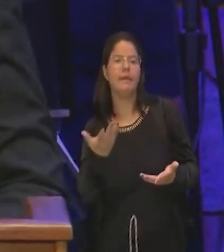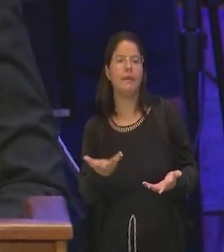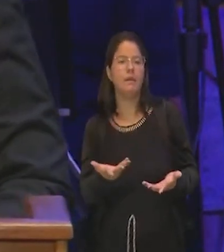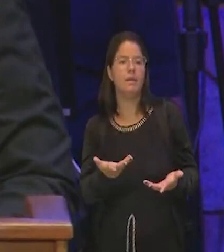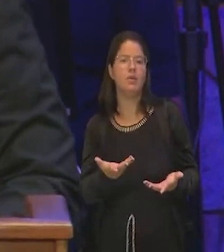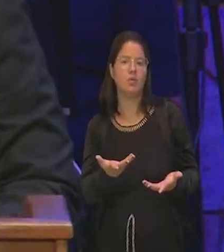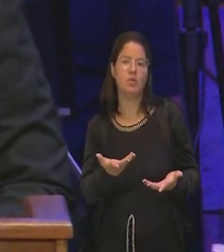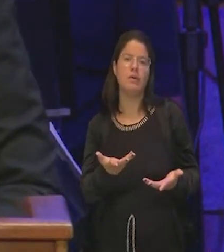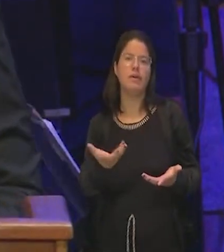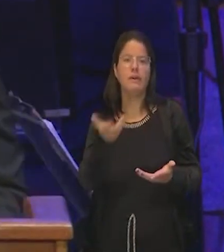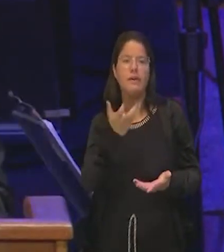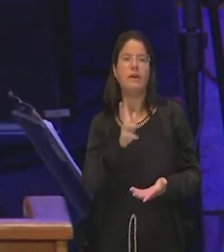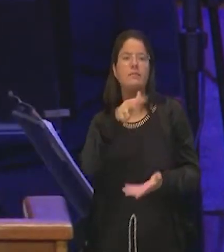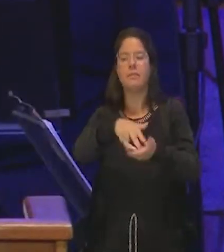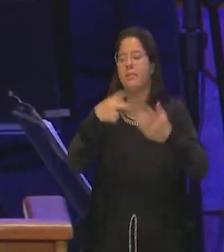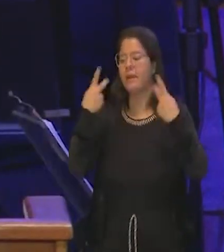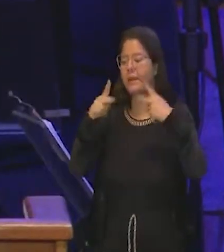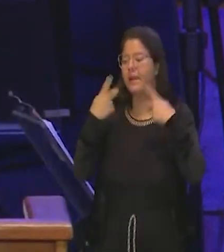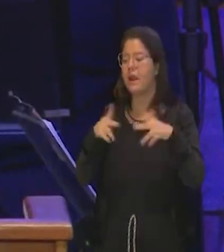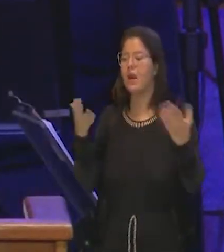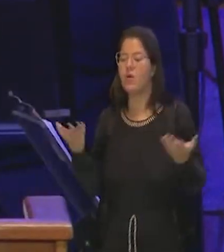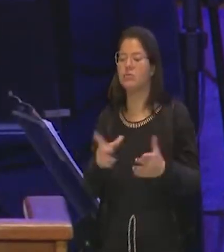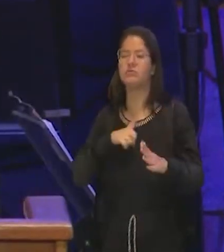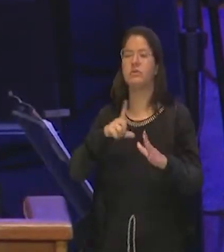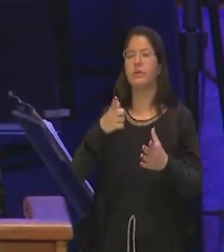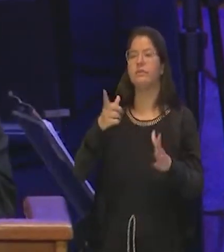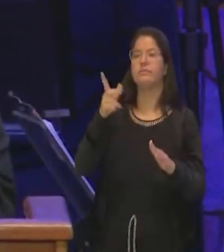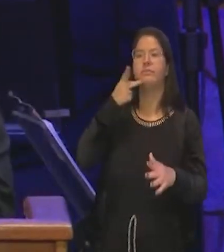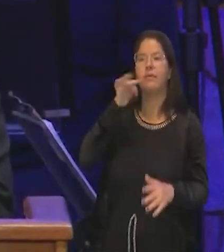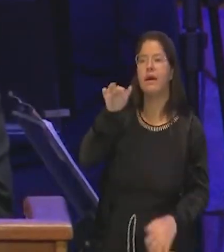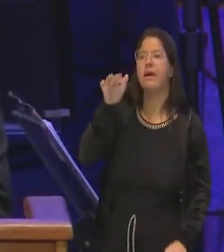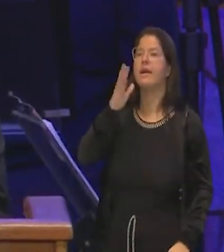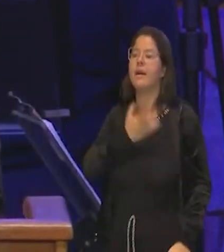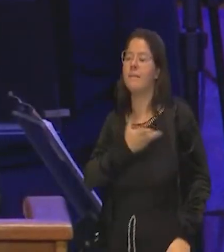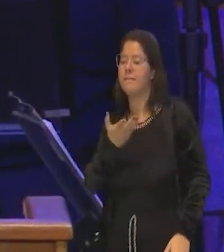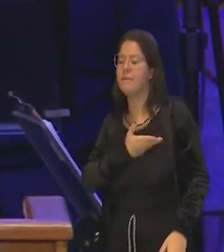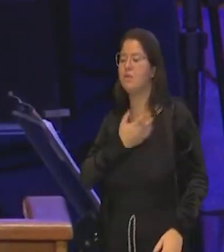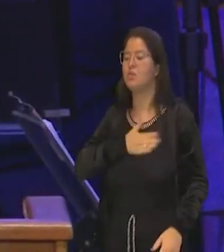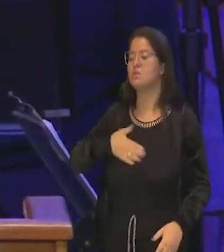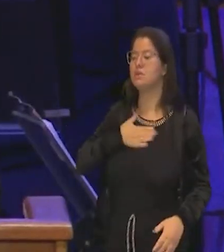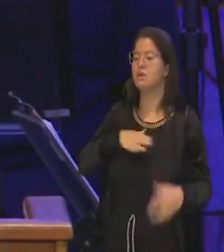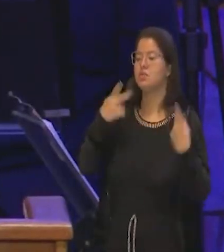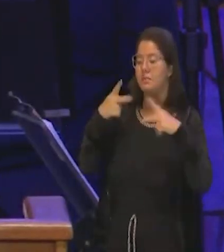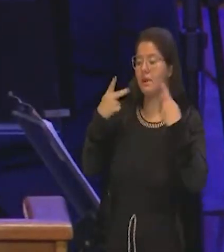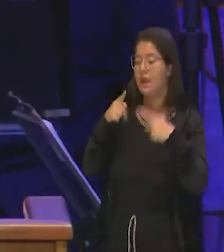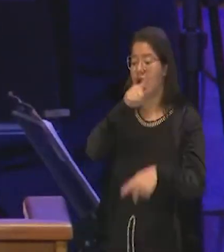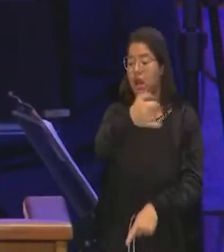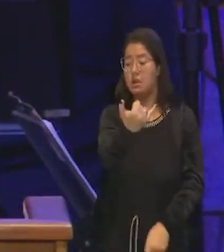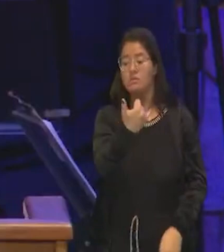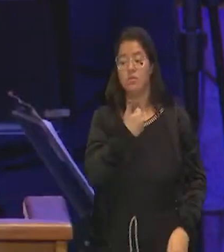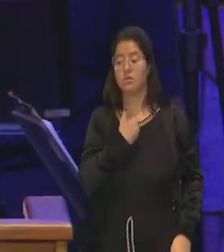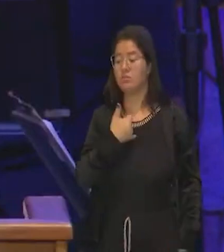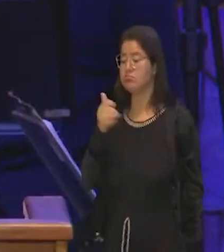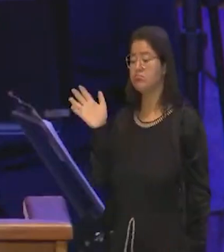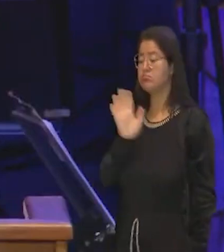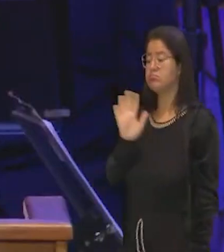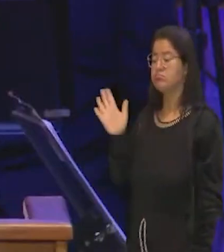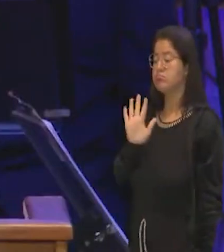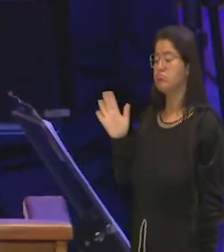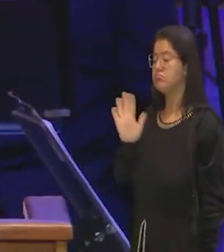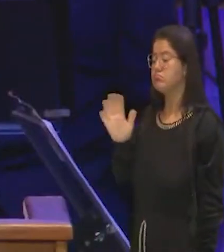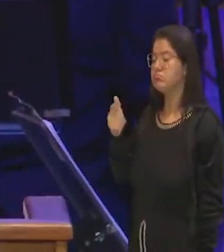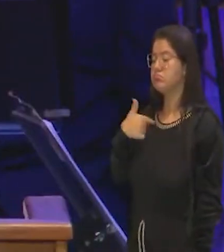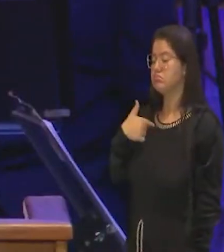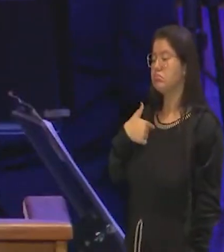que assume uma posição, tem um parente, um pai, um amigo que gostaria, e ele me disse: não, pastor, eu gostaria que o senhor pregasse. Então